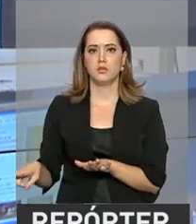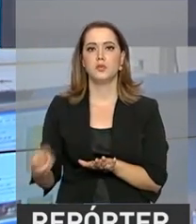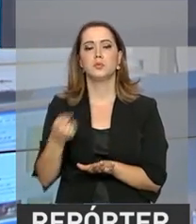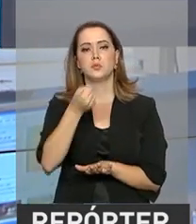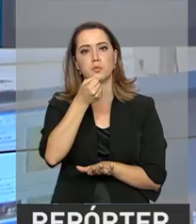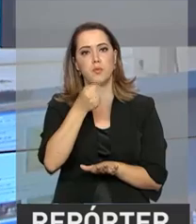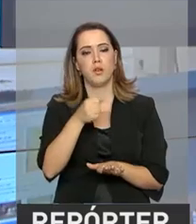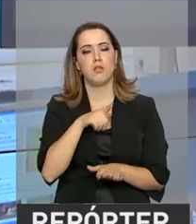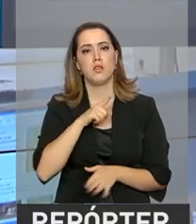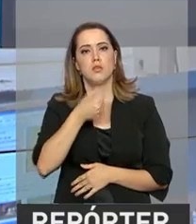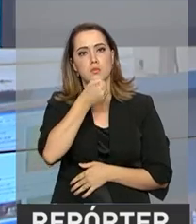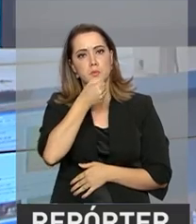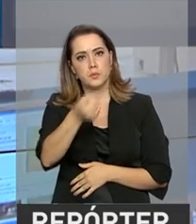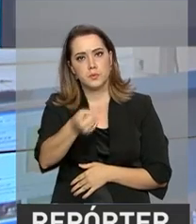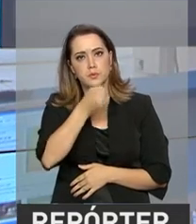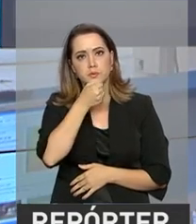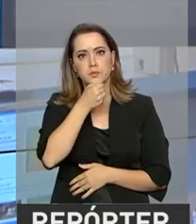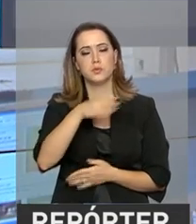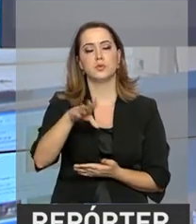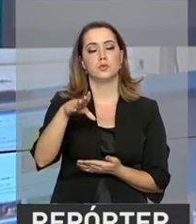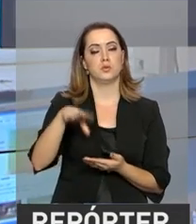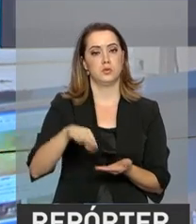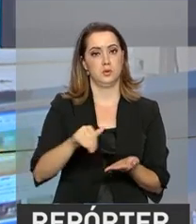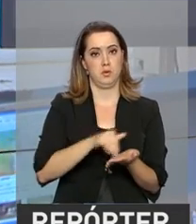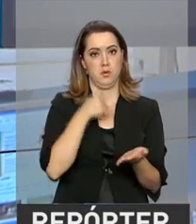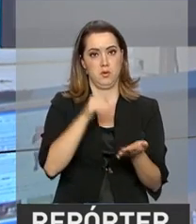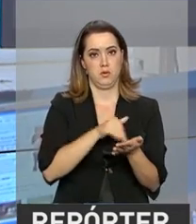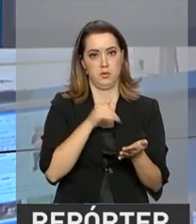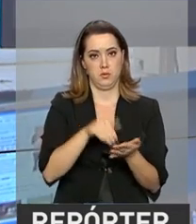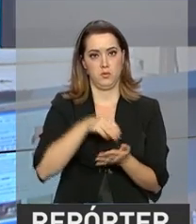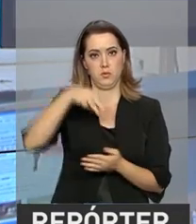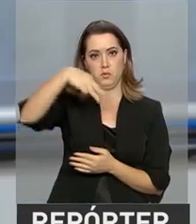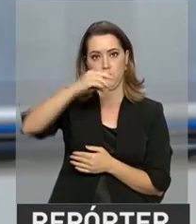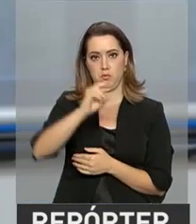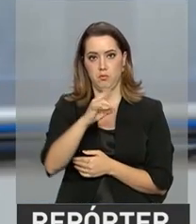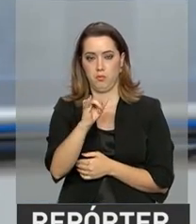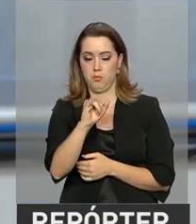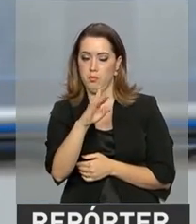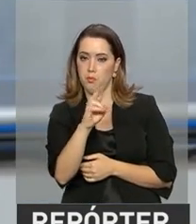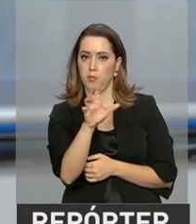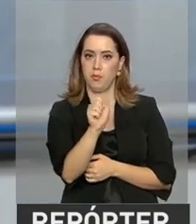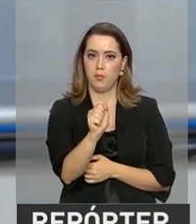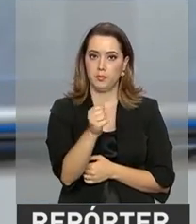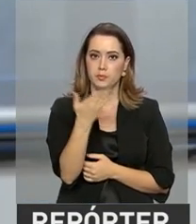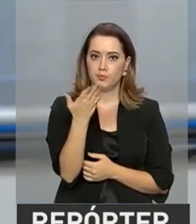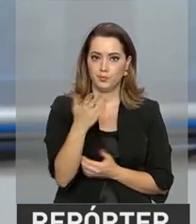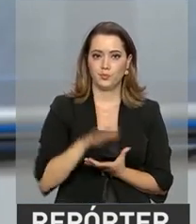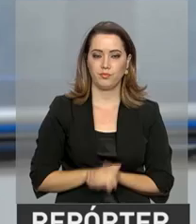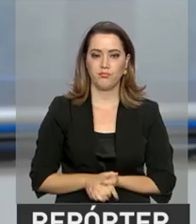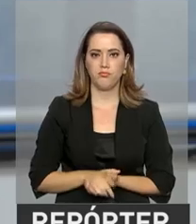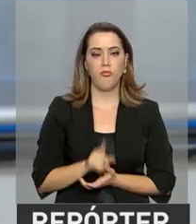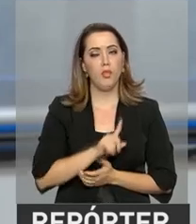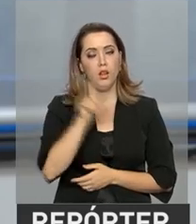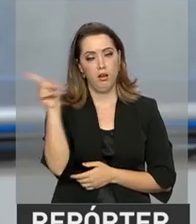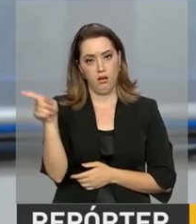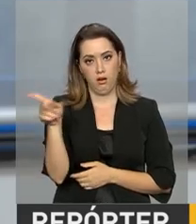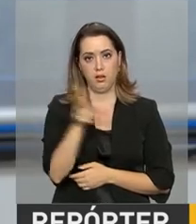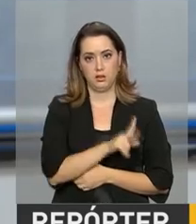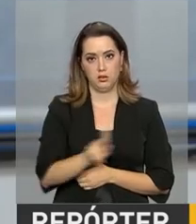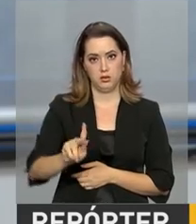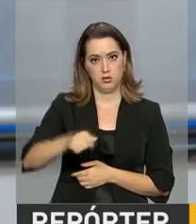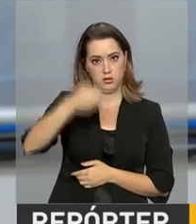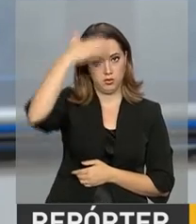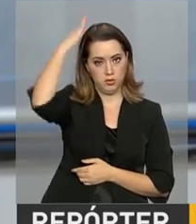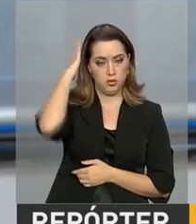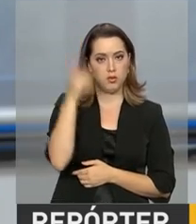secretário executivo do programa de parcerias de investimentos Moreira Franco lá ele dir eh